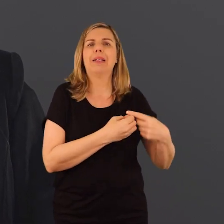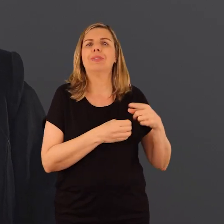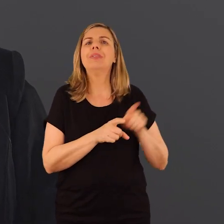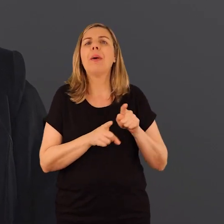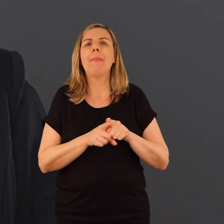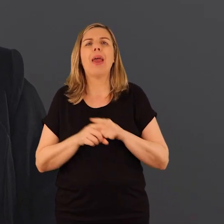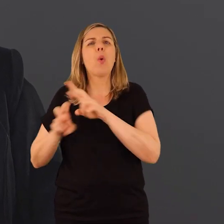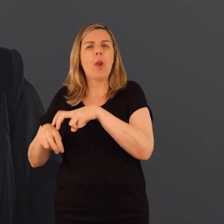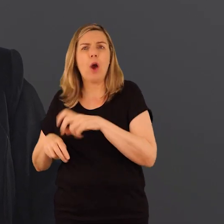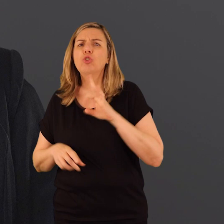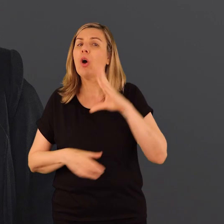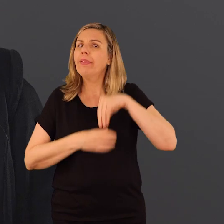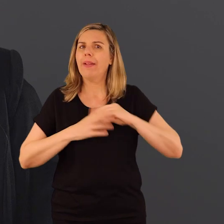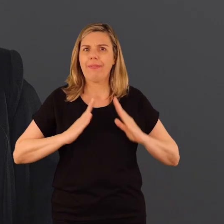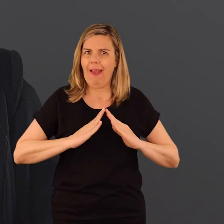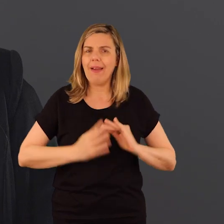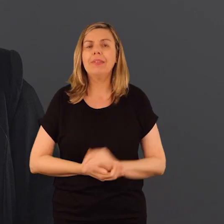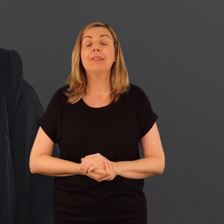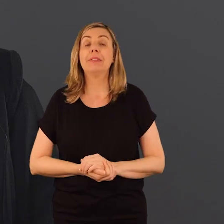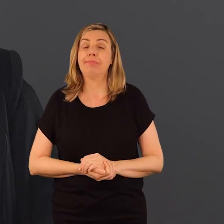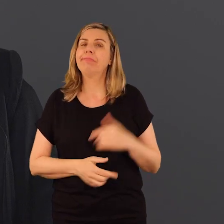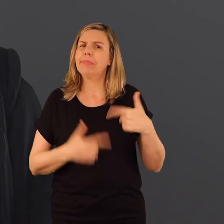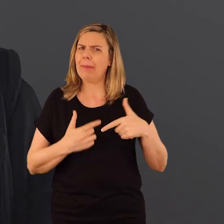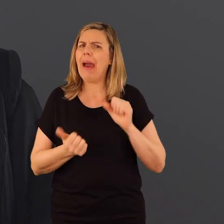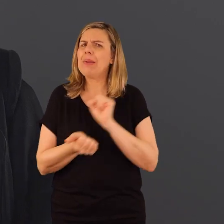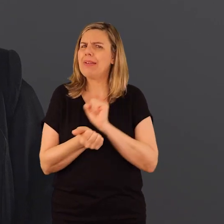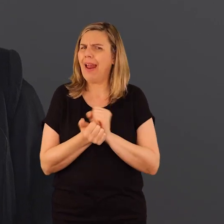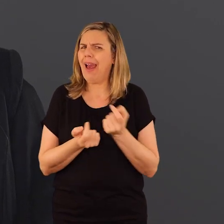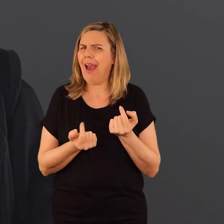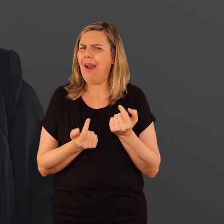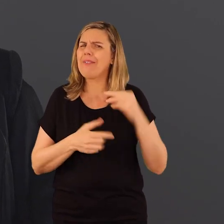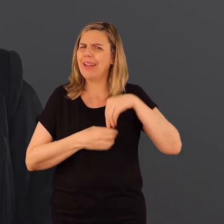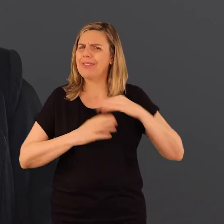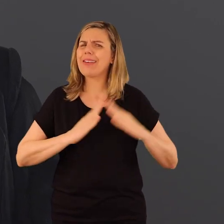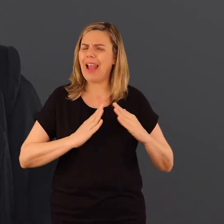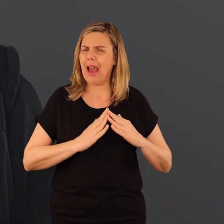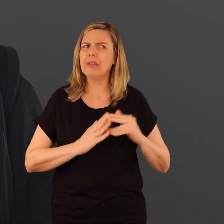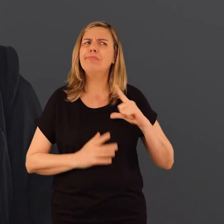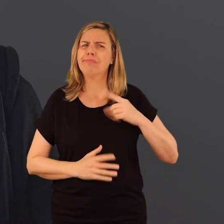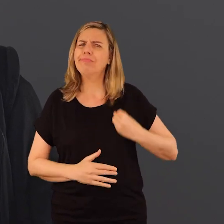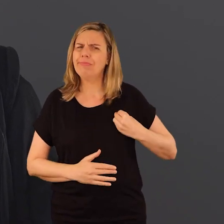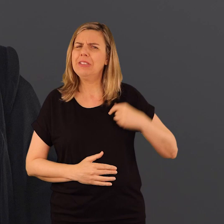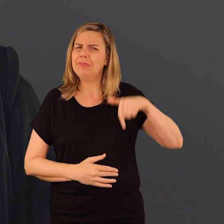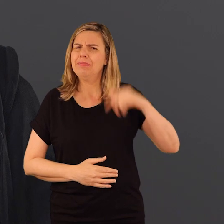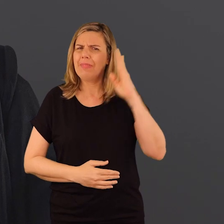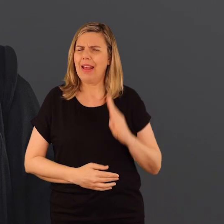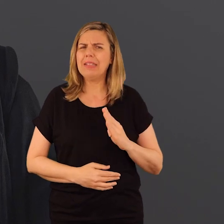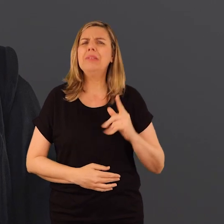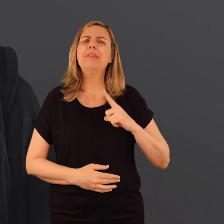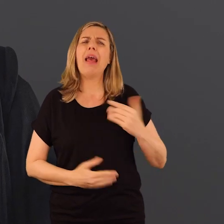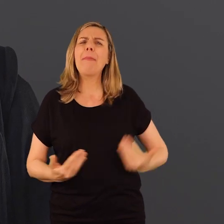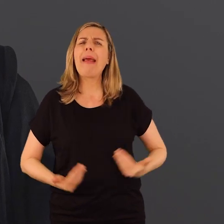domésticos. O trabalho escravo doméstico é uma realidade do nosso país. São